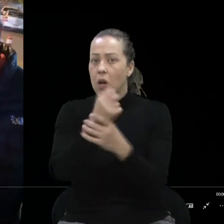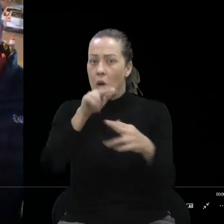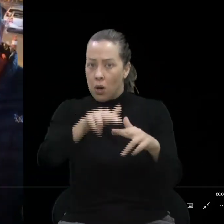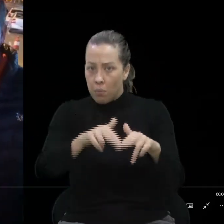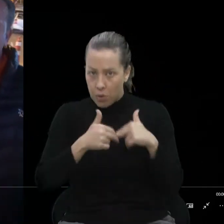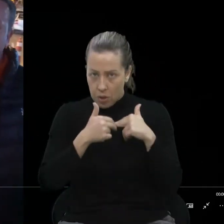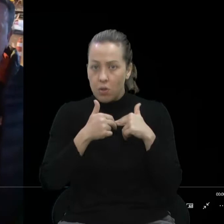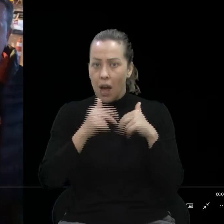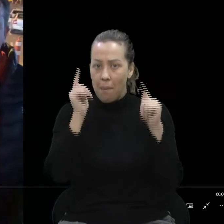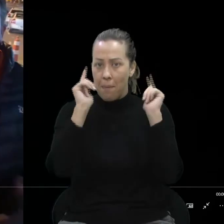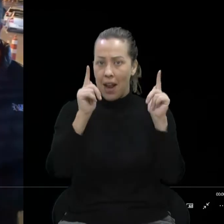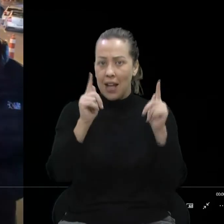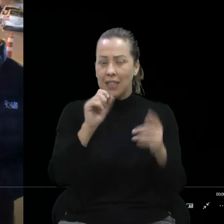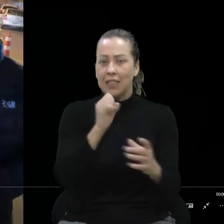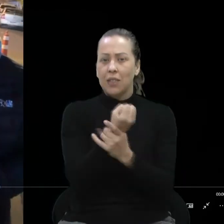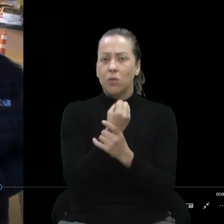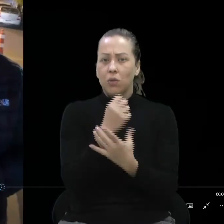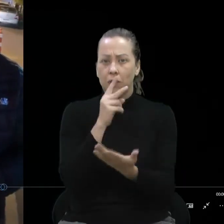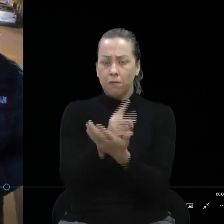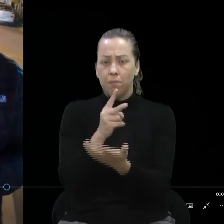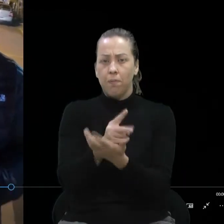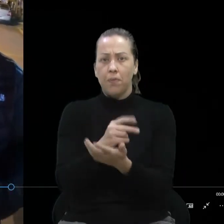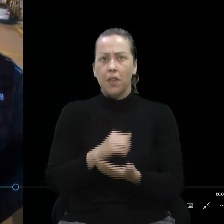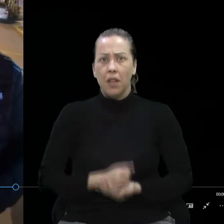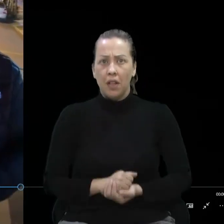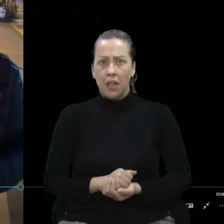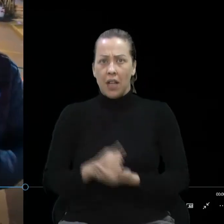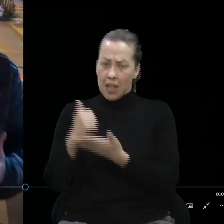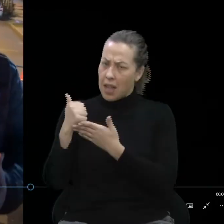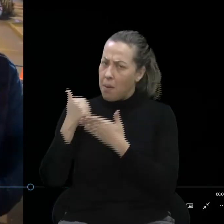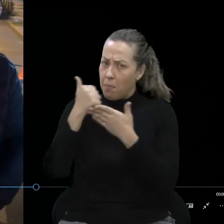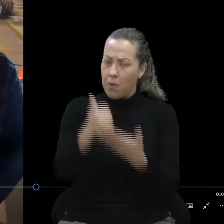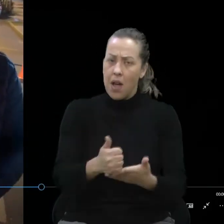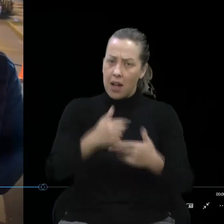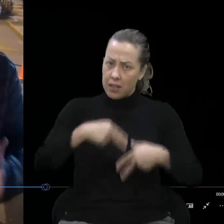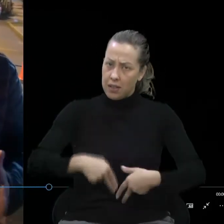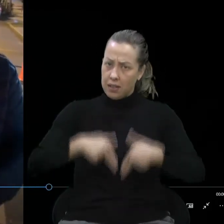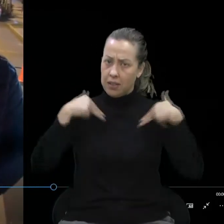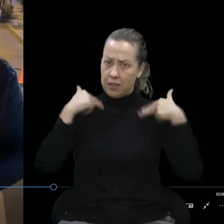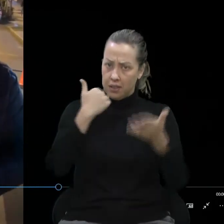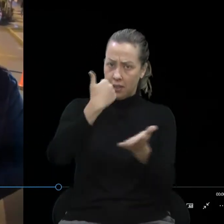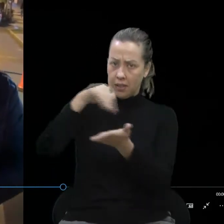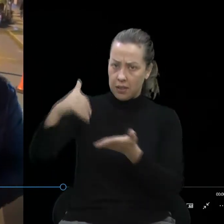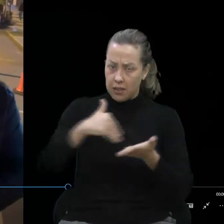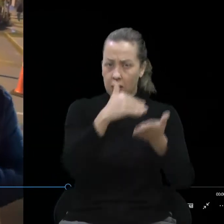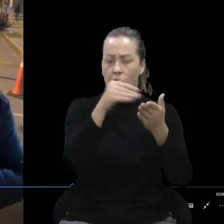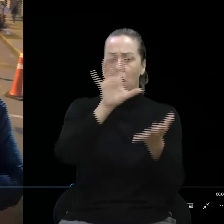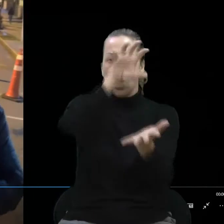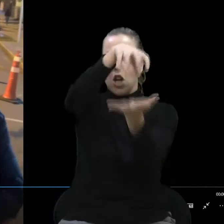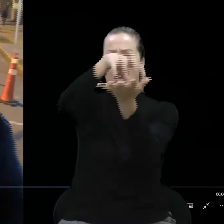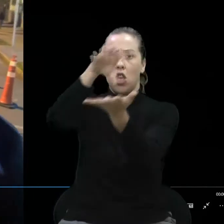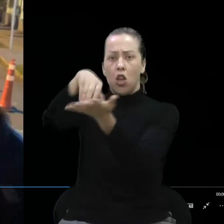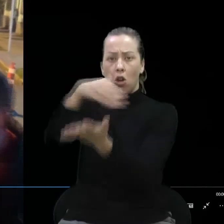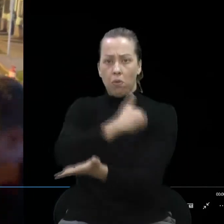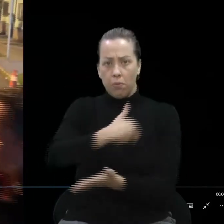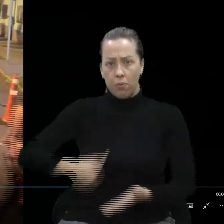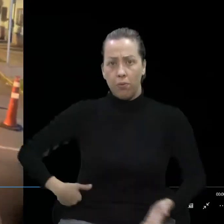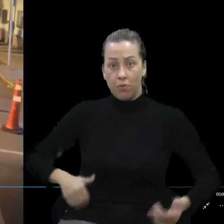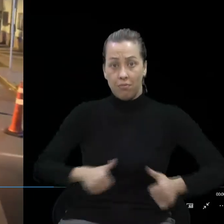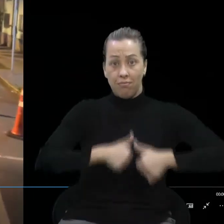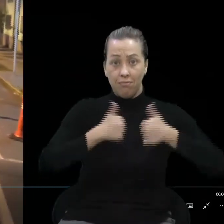blitz da balada segura é onde a gente está apoiando aqui a Secretaria de Trânsito, a Guarda Municipal e os órgãos públicos. Valeu, galera!